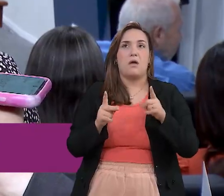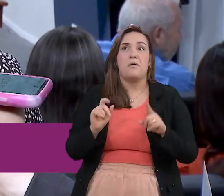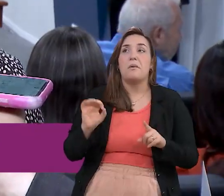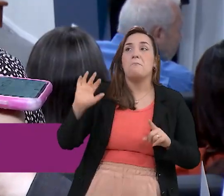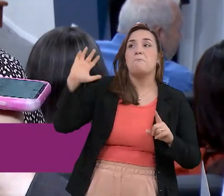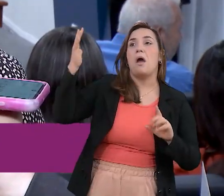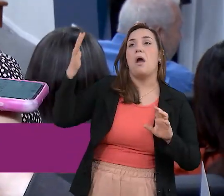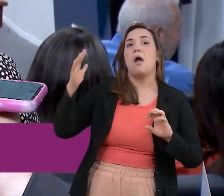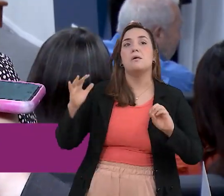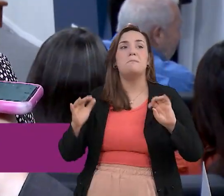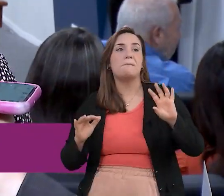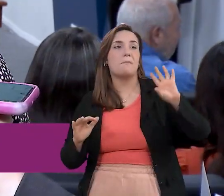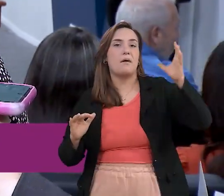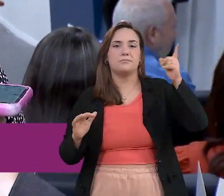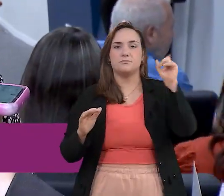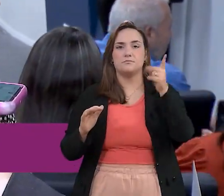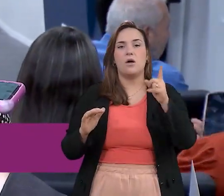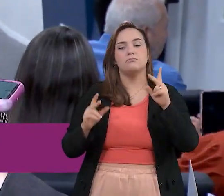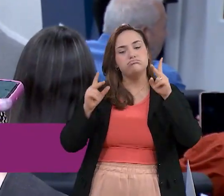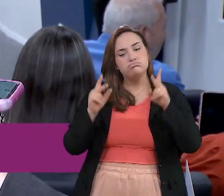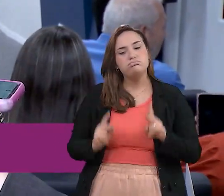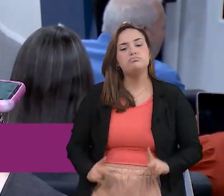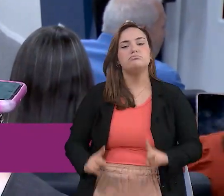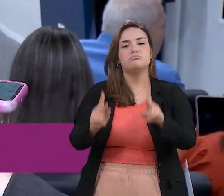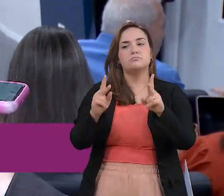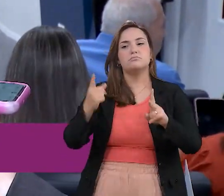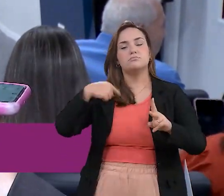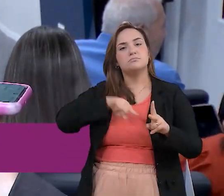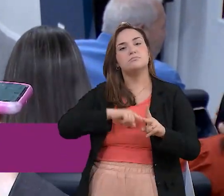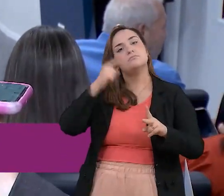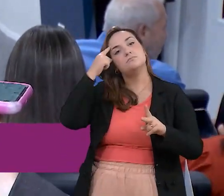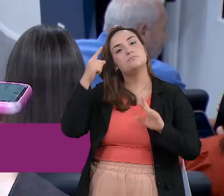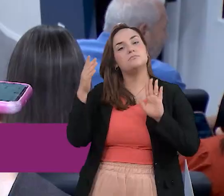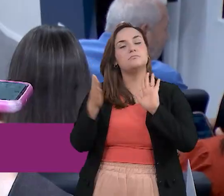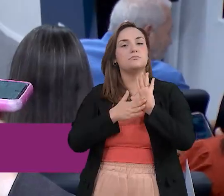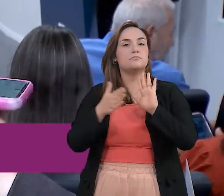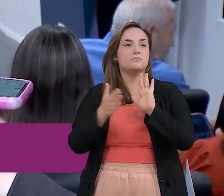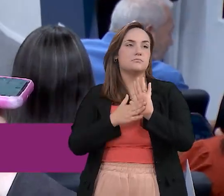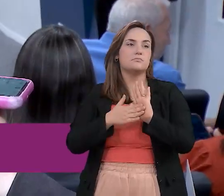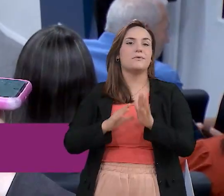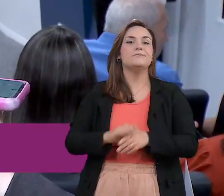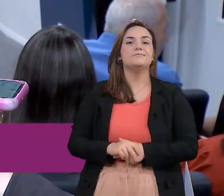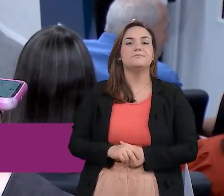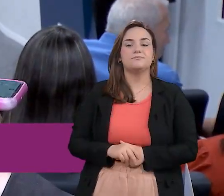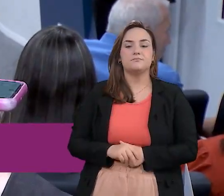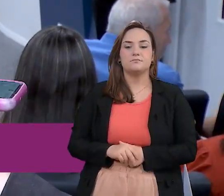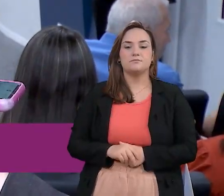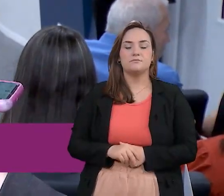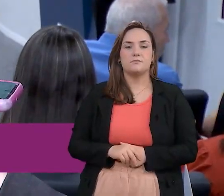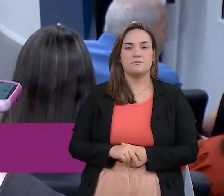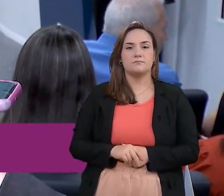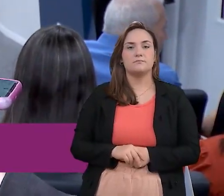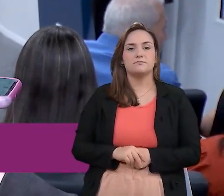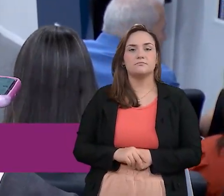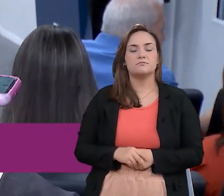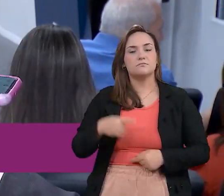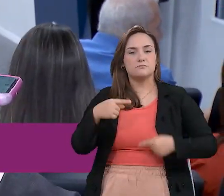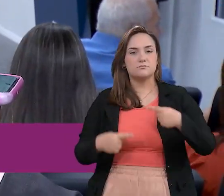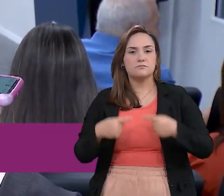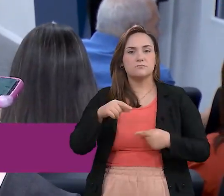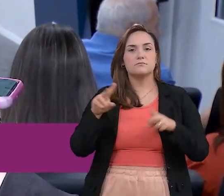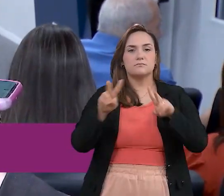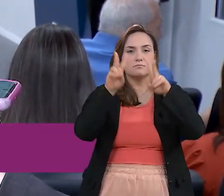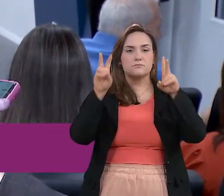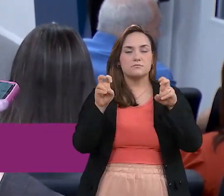eventual como Esse seminário apenas a gente pensar propostas saídas discutir